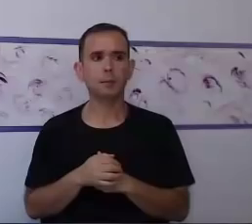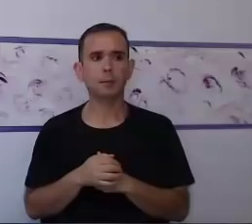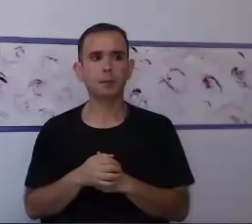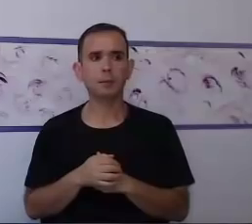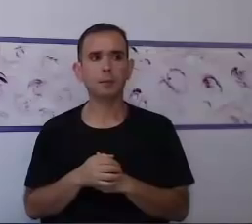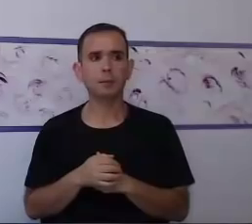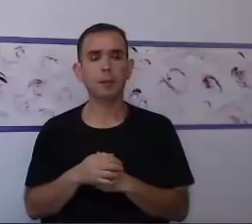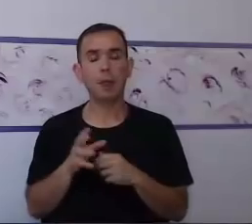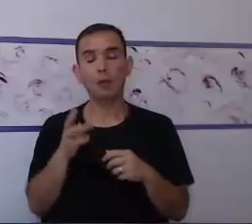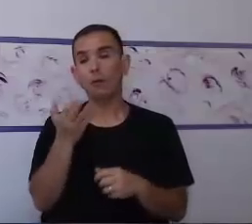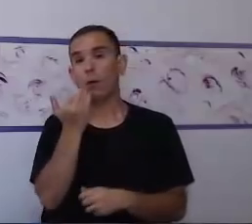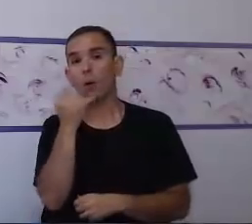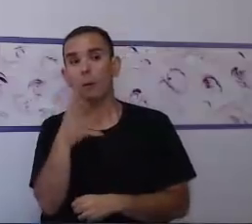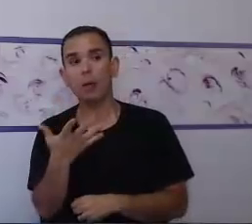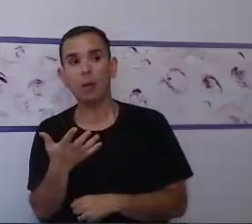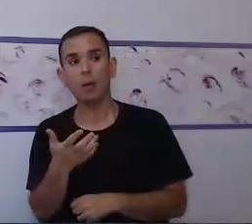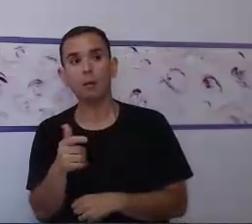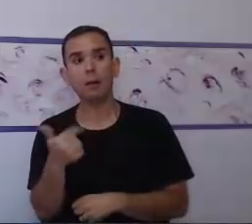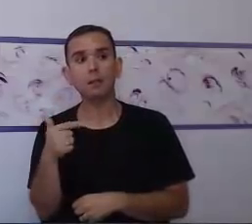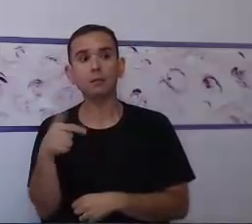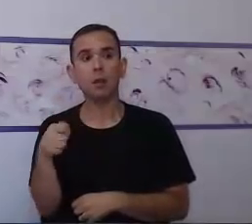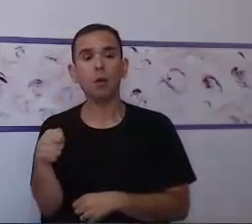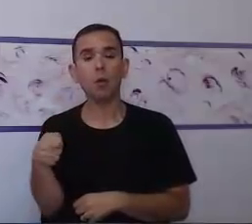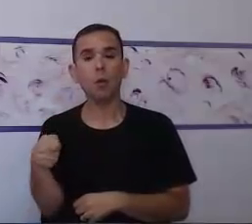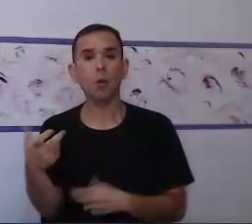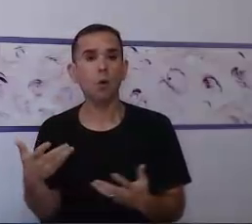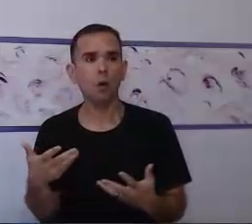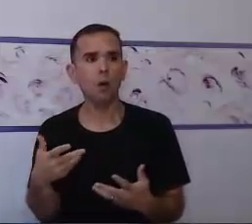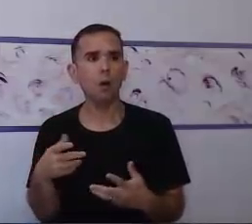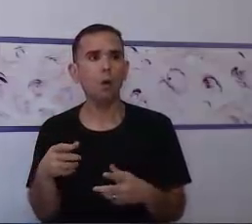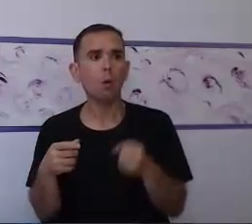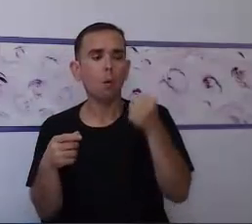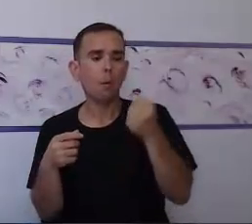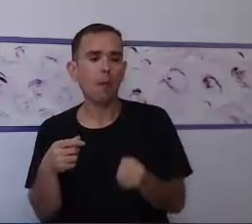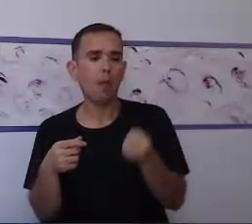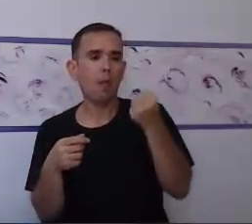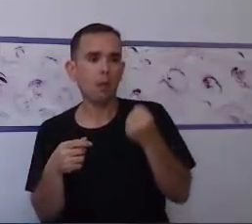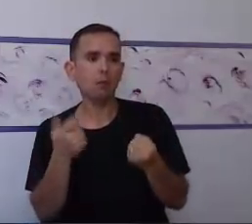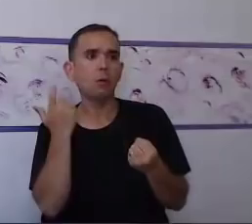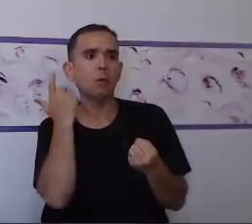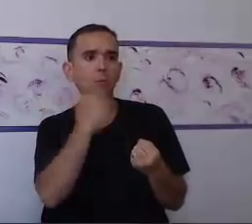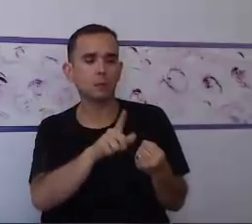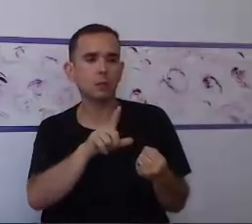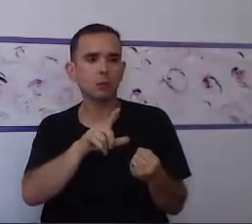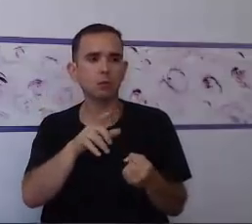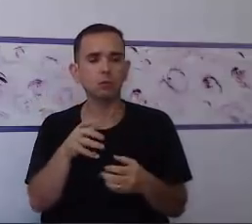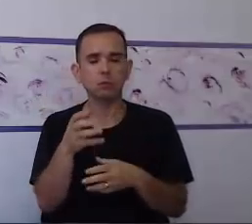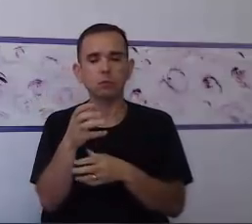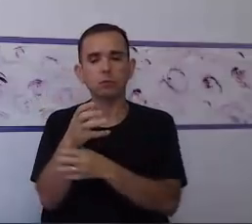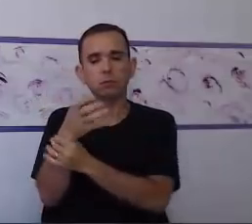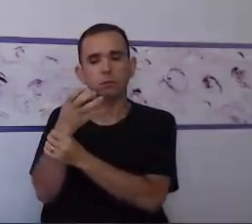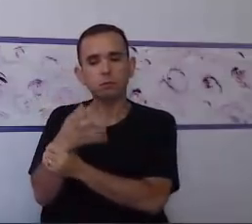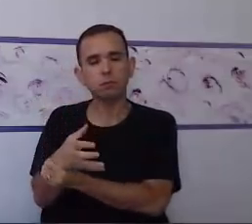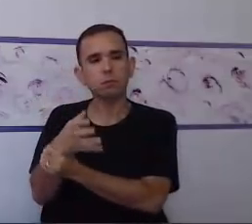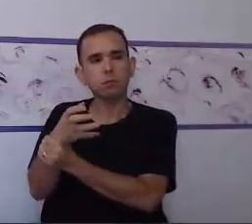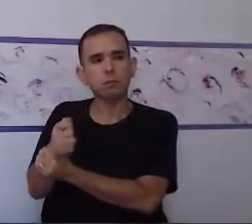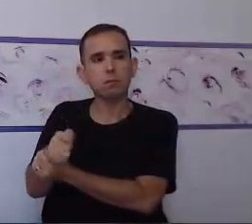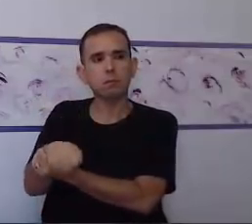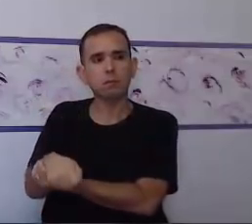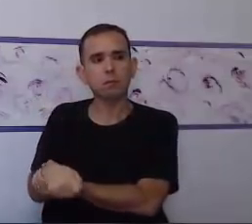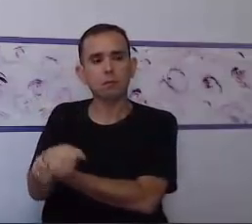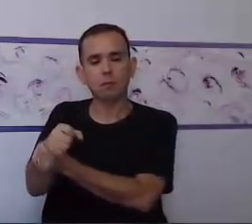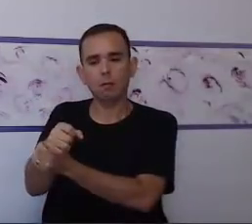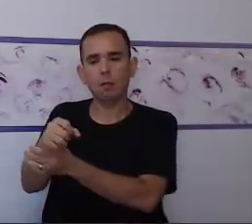E aí eu vou comer, mas eu não tenho controle. Com o peso, eu consigo, tá? Com o peso, eu consigo estabilizar o